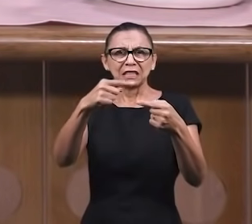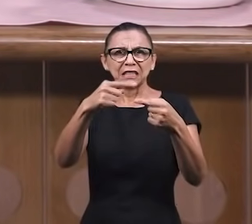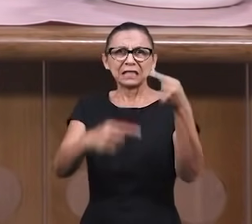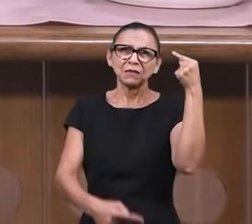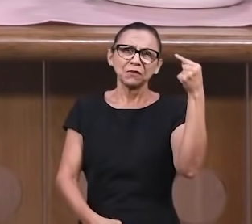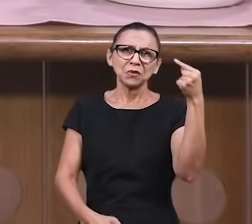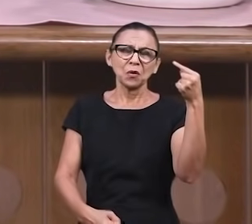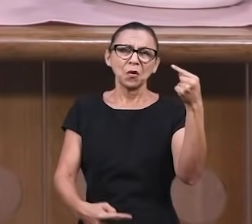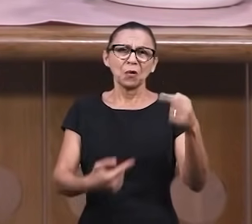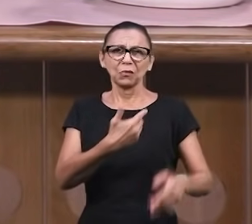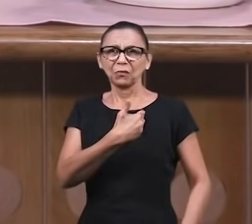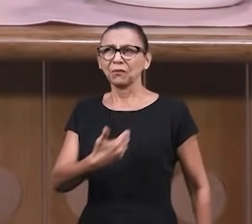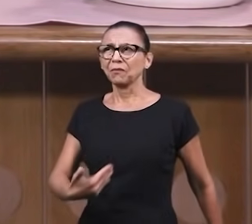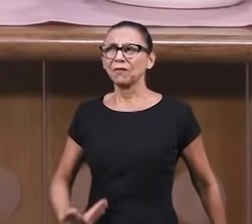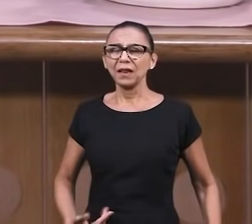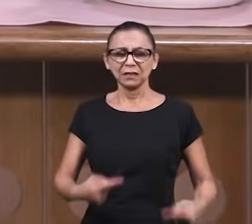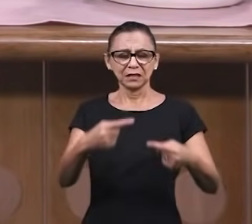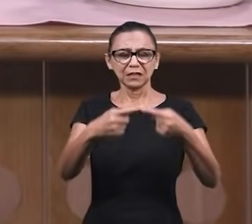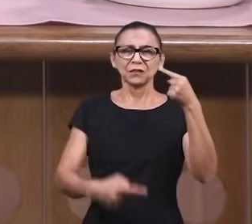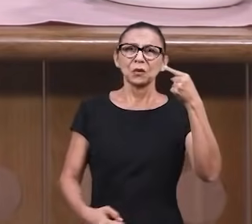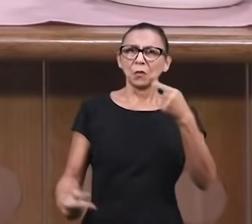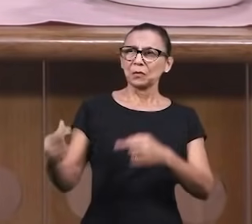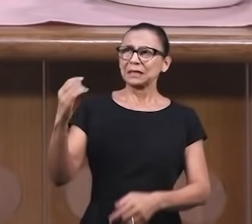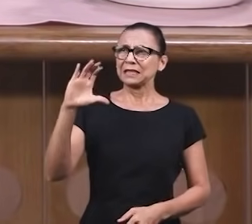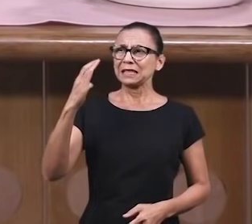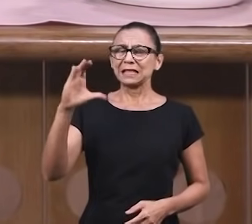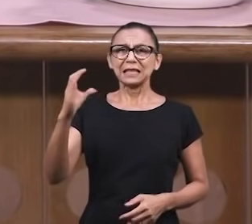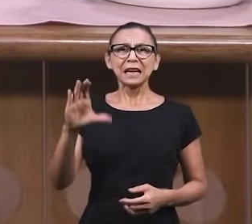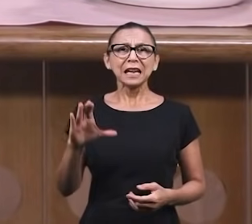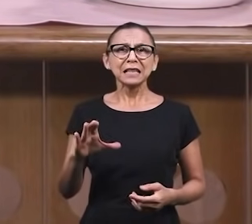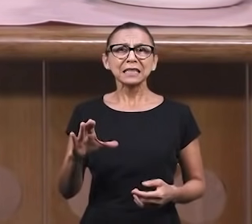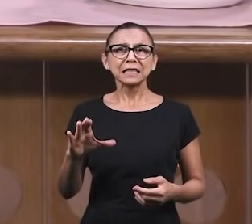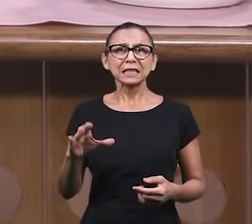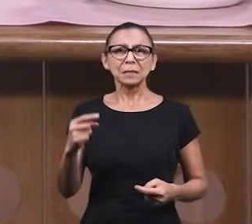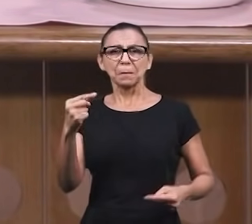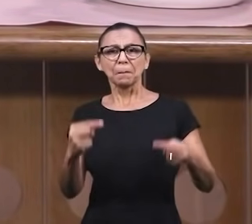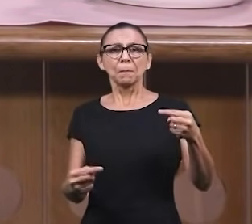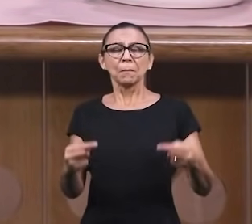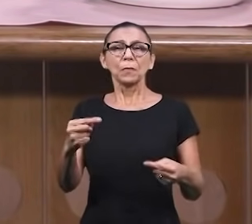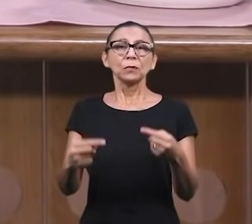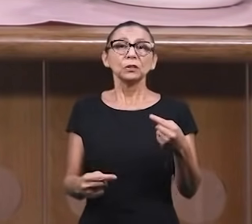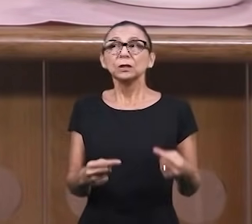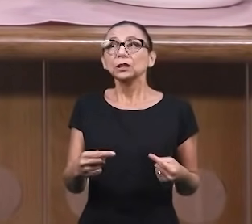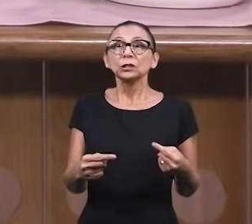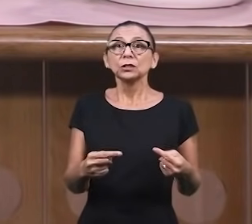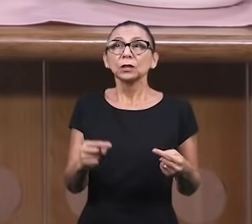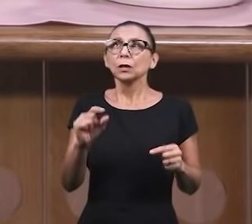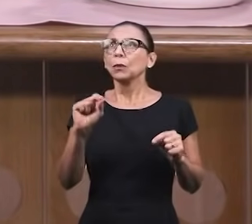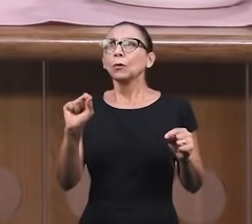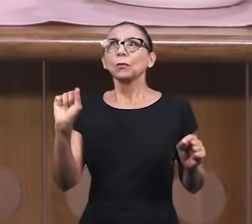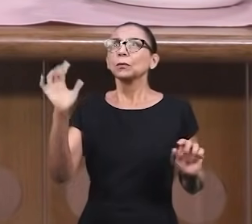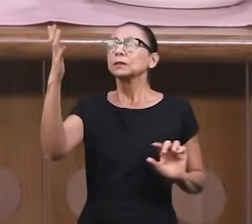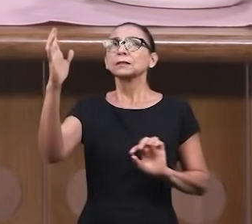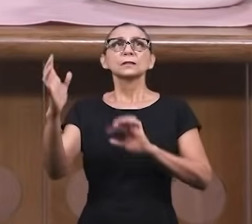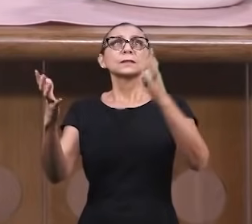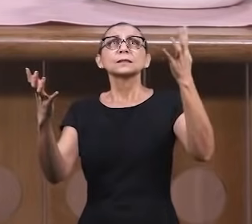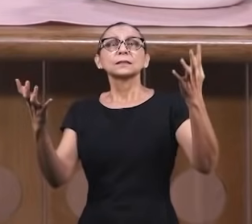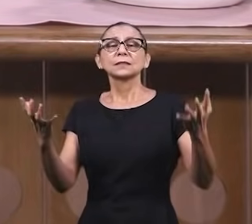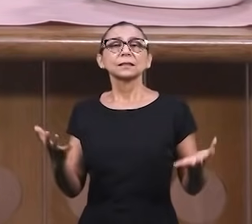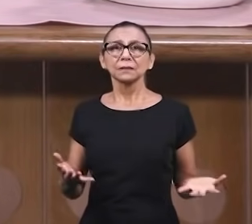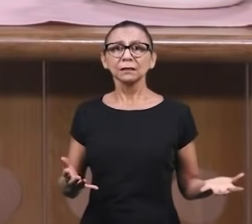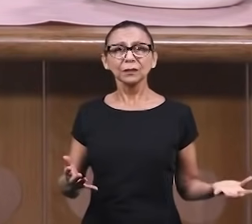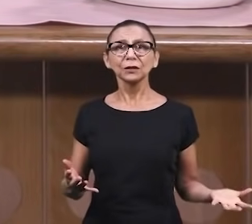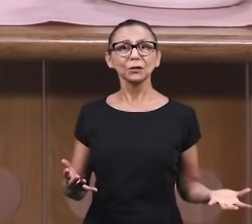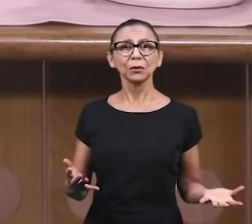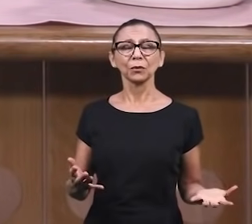desafiou a ciência, desafiou poderes econômicos, tudo isso porque o que está acontecendo? Será que alguma coisa